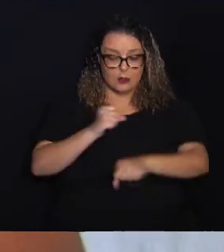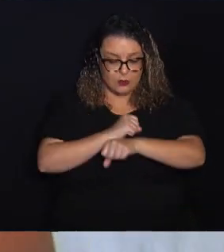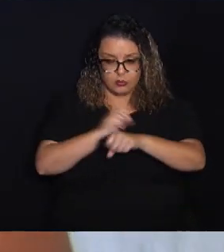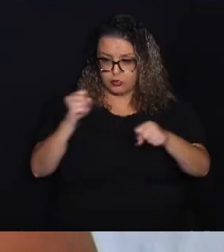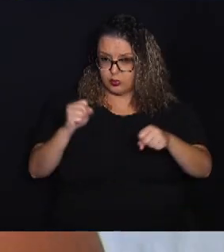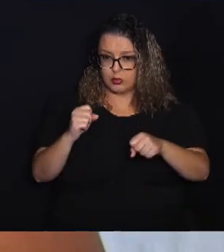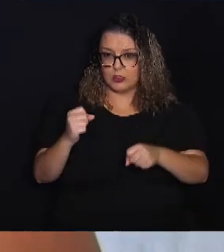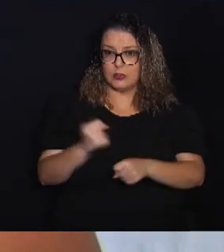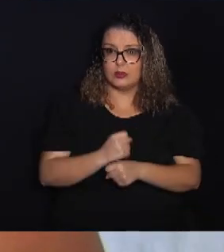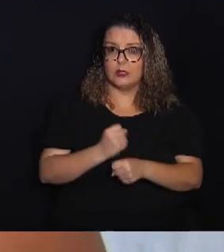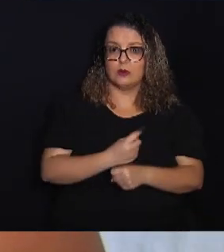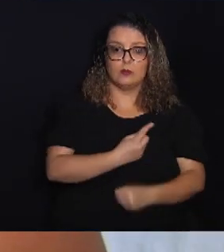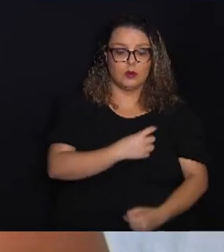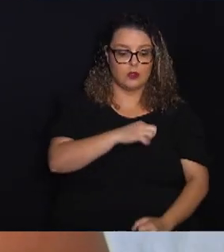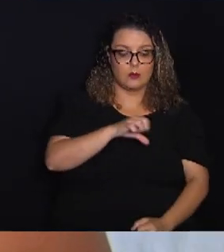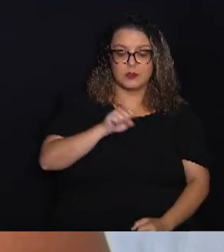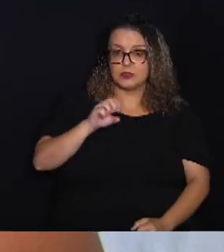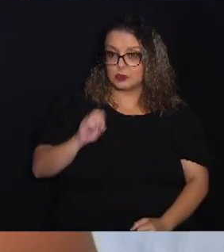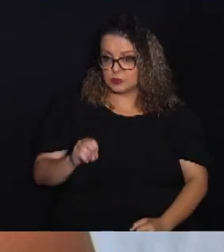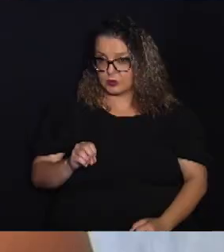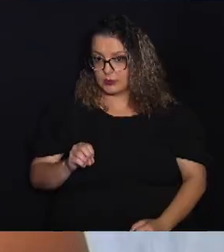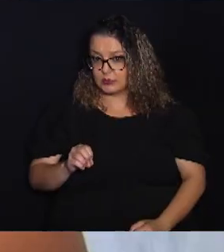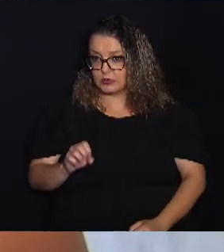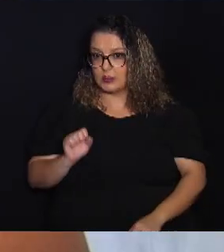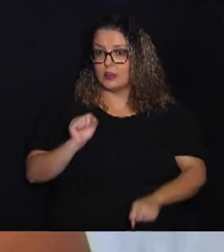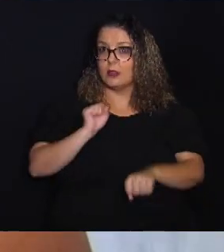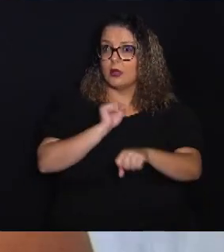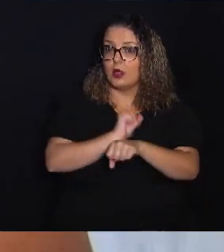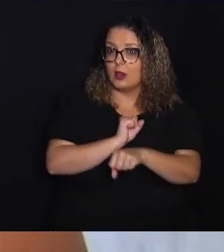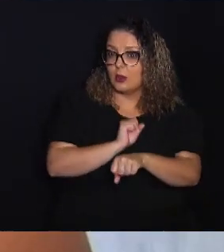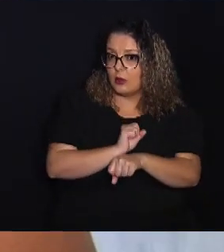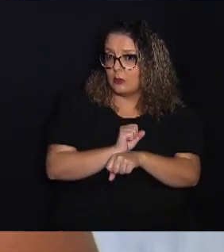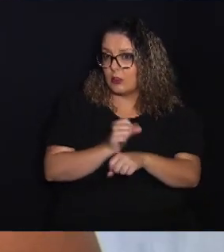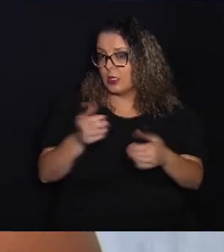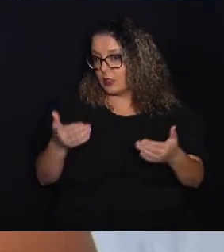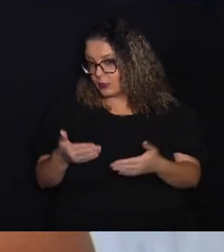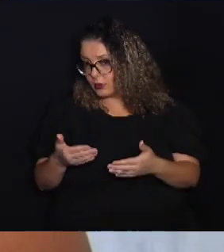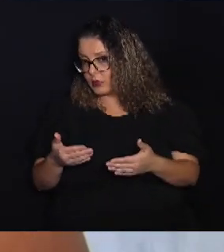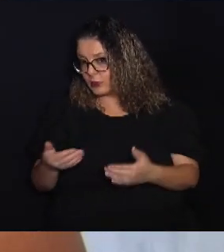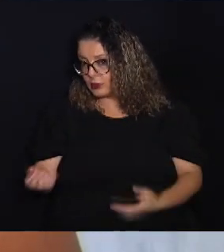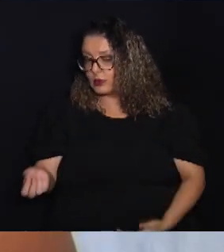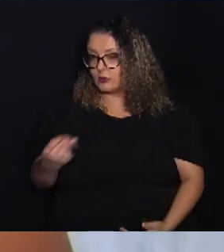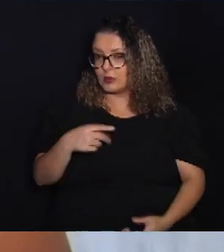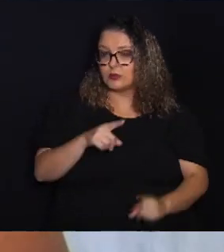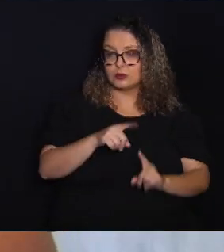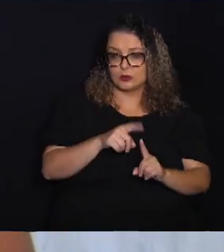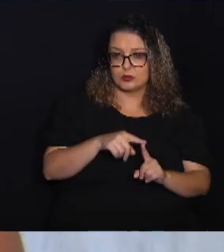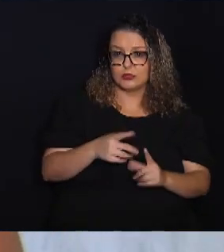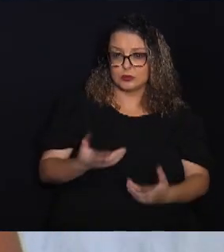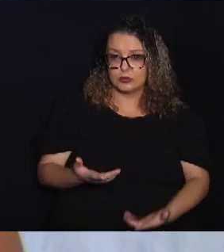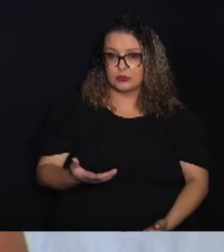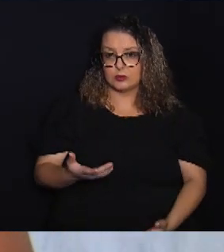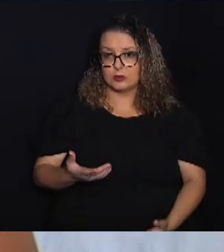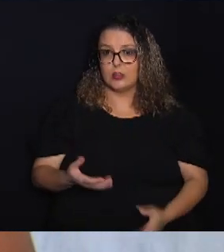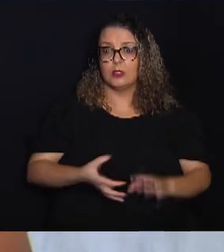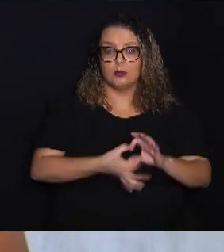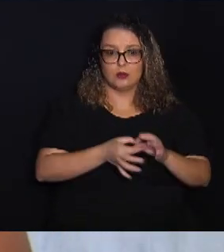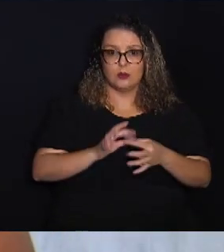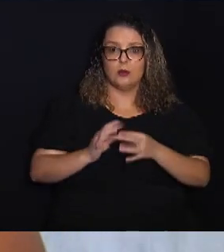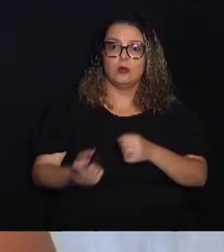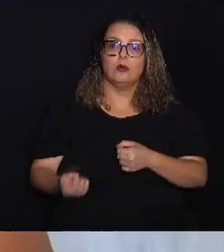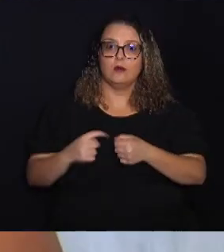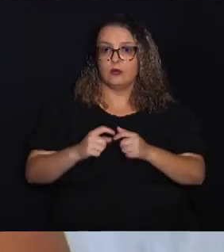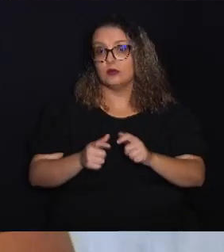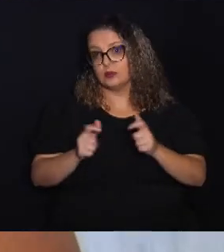isso aí. Ele deu um boom na época de 1980. Ele deu uma paradinha. Agora, com essa nova